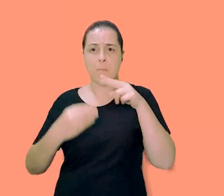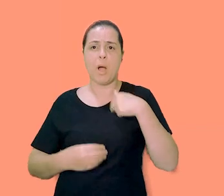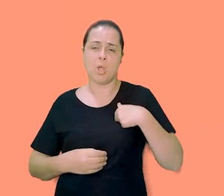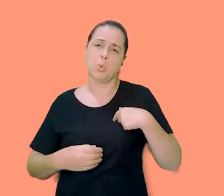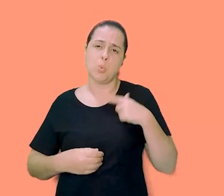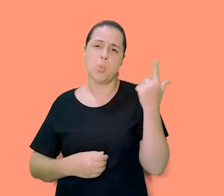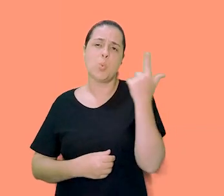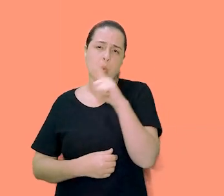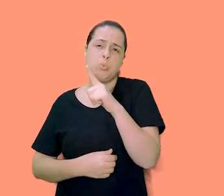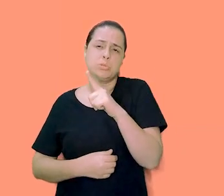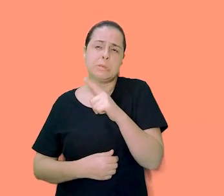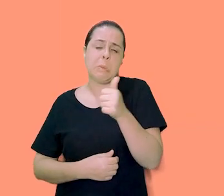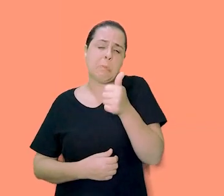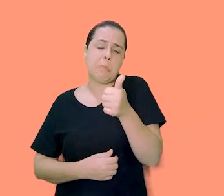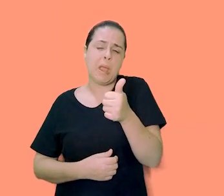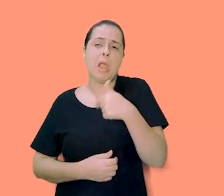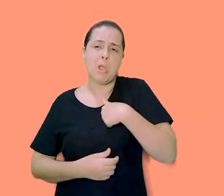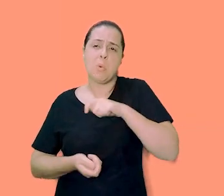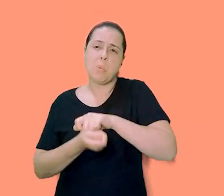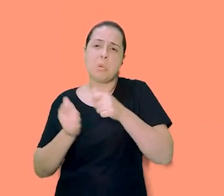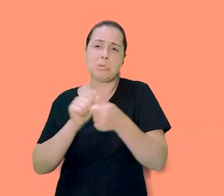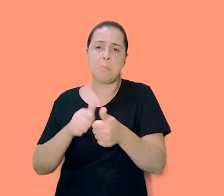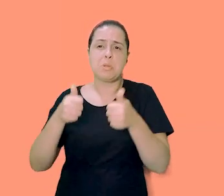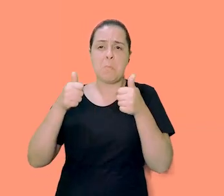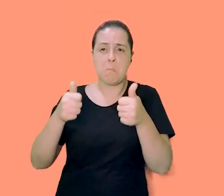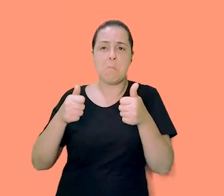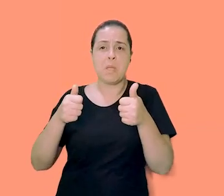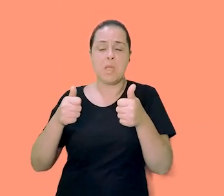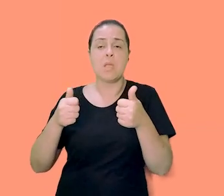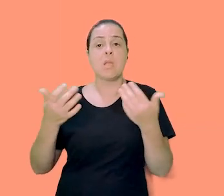de fazer leitura labial. Sempre me adaptei muito bem,